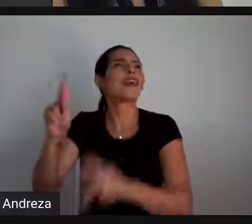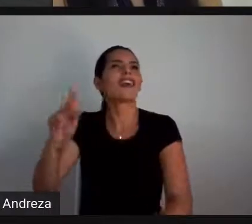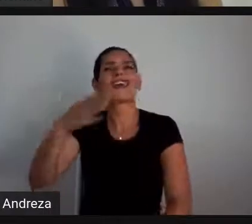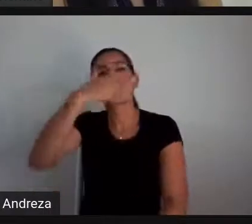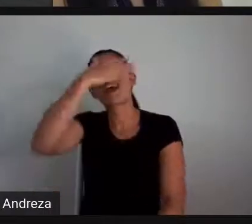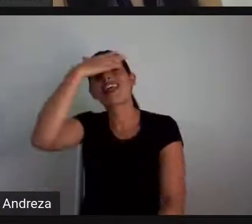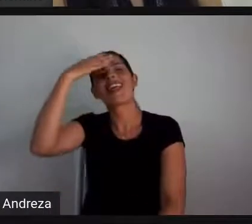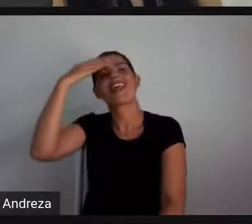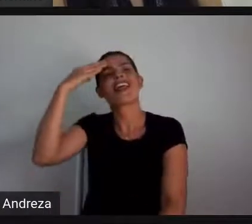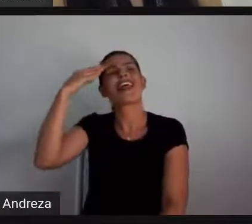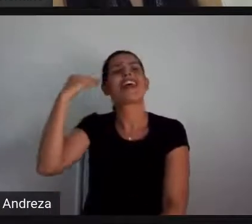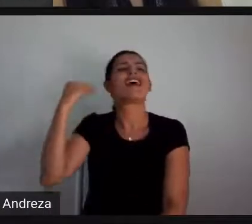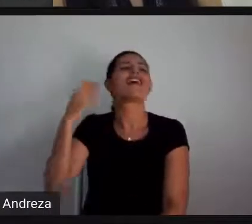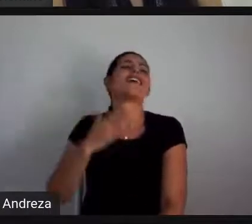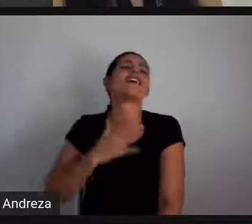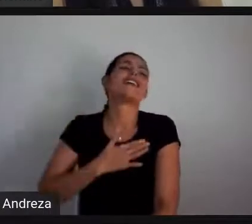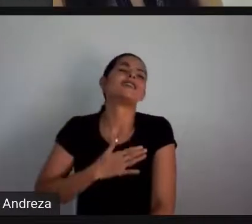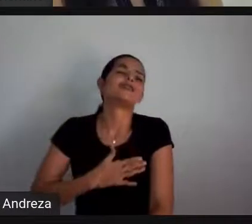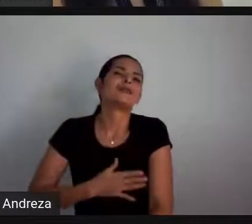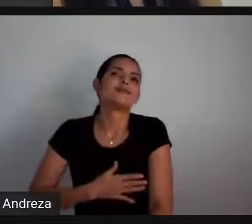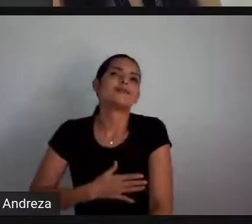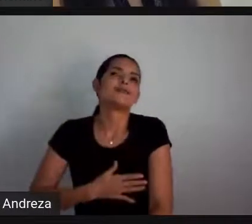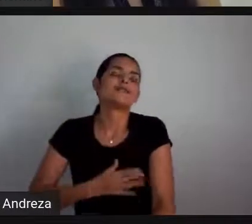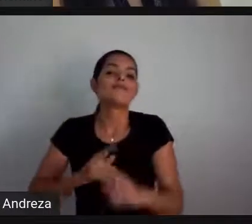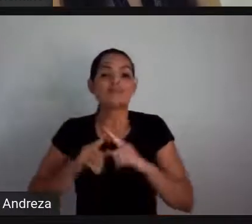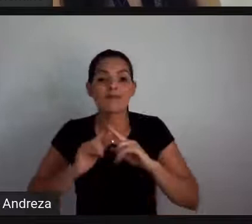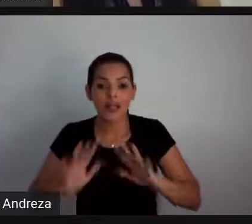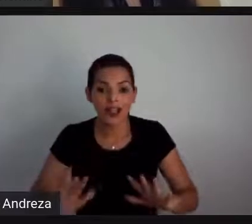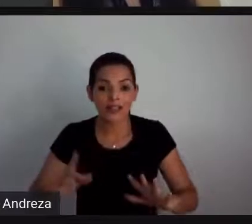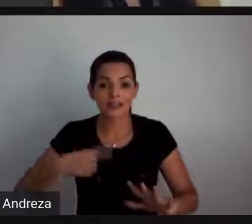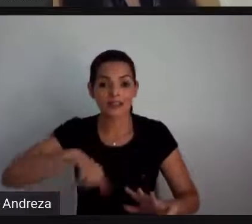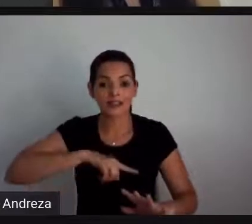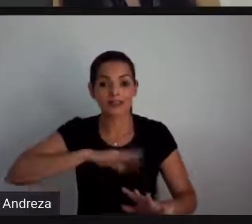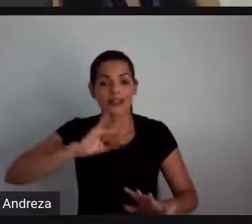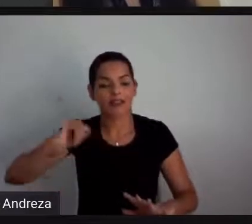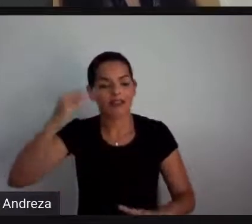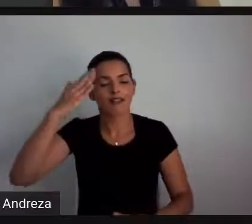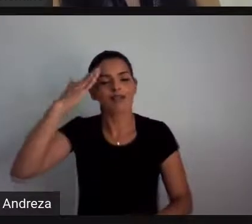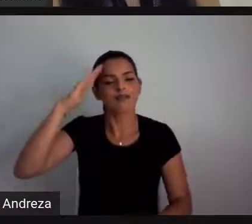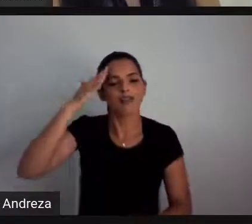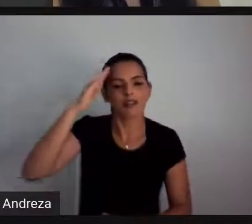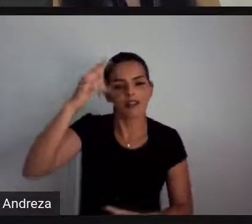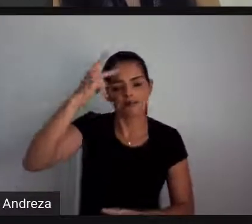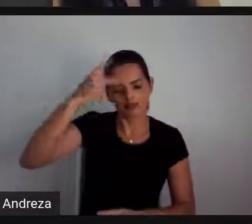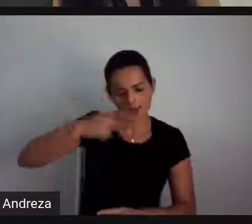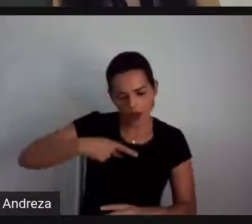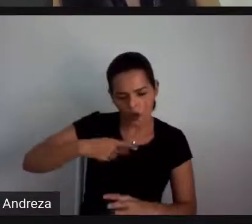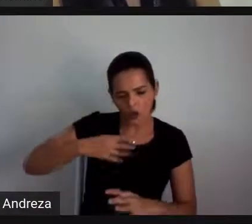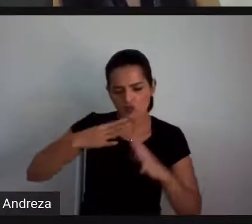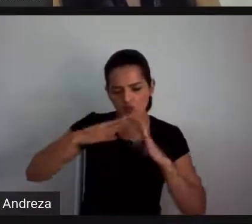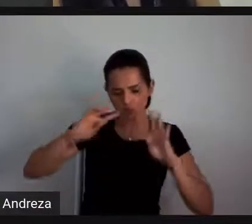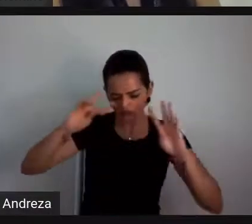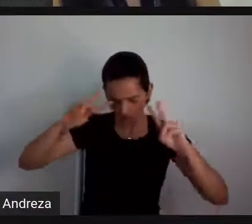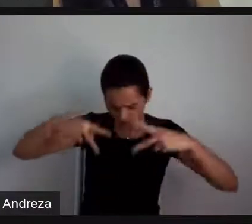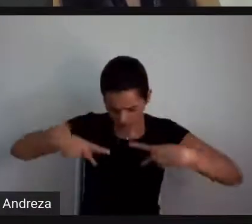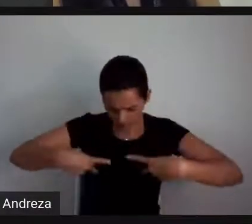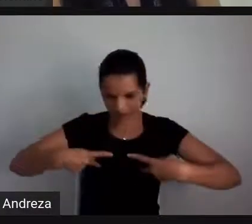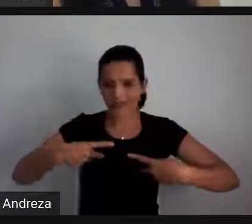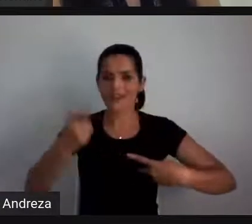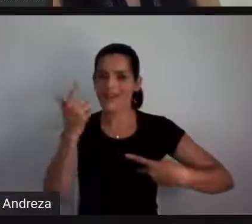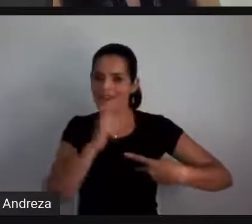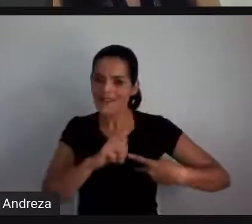Então, quando a gente vai entendendo essas questões, quando a gente vai tendo esse autoconhecimento, isso vai favorecendo a gente também